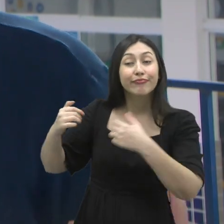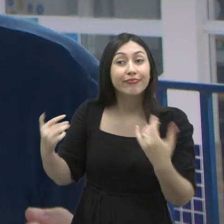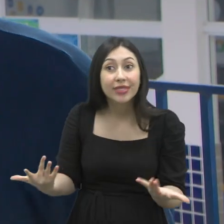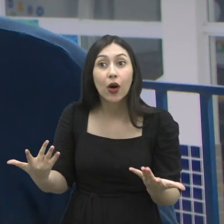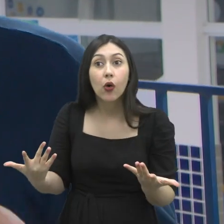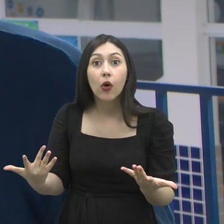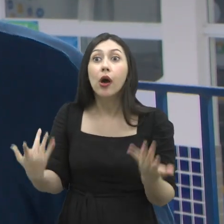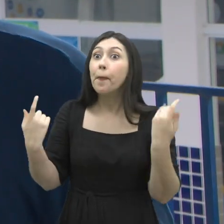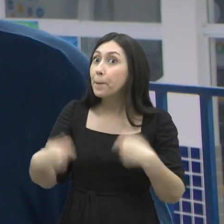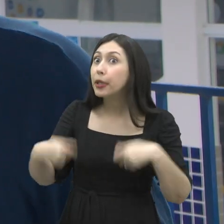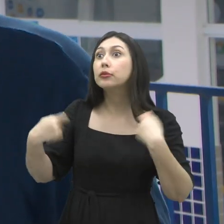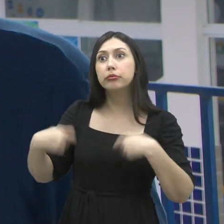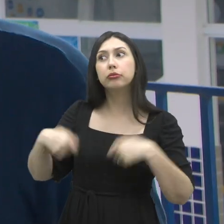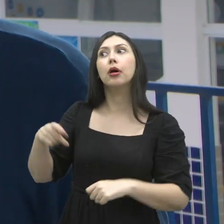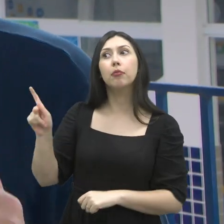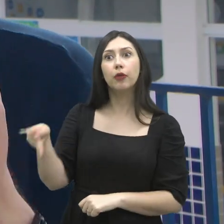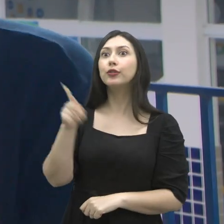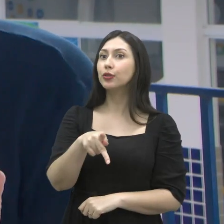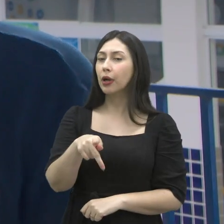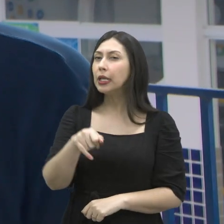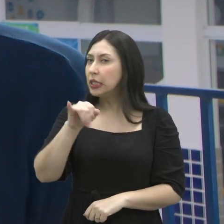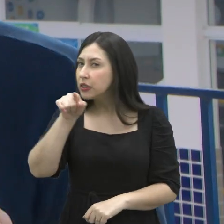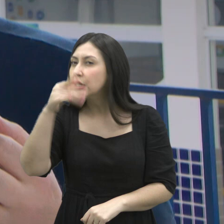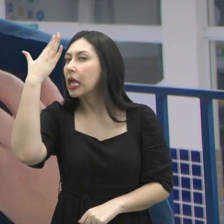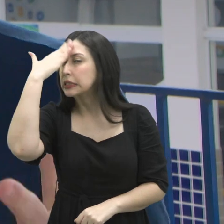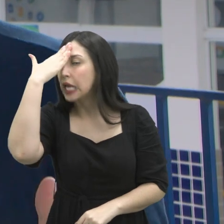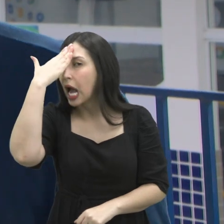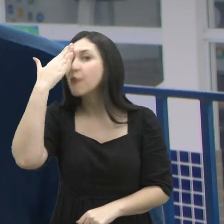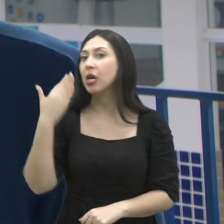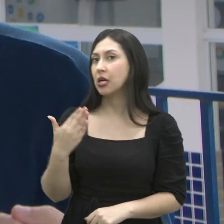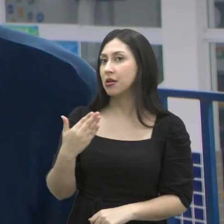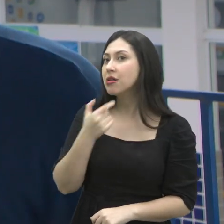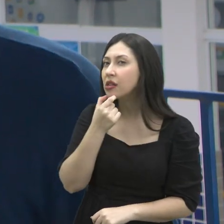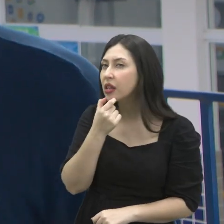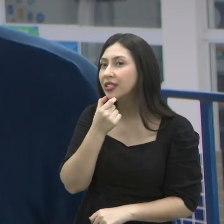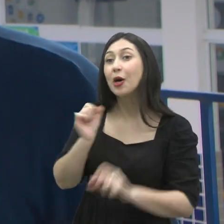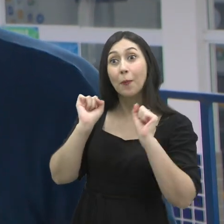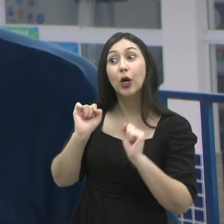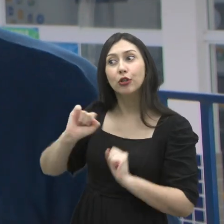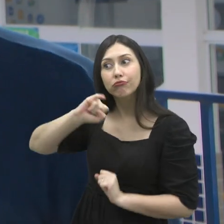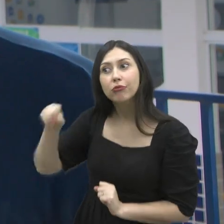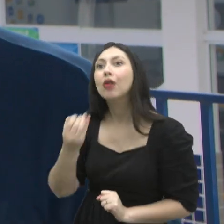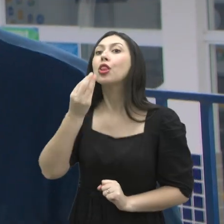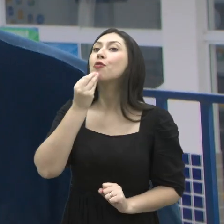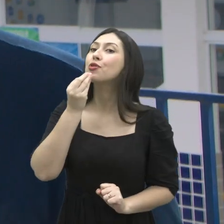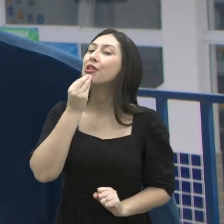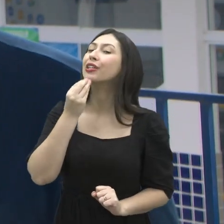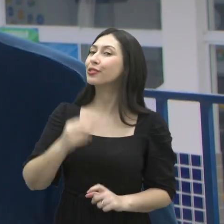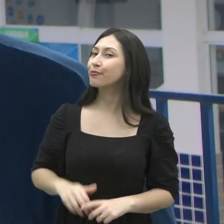A demanda está muito grande para professores. Então, acho que é esse momento para aquele que sabe falar inglês, que gosta de inglês, ingressar na área. É uma oportunidade em tanto,